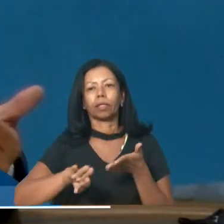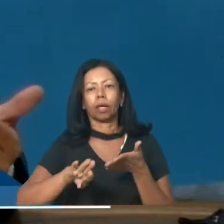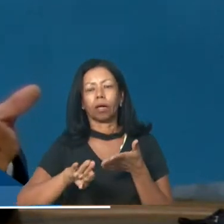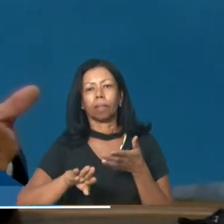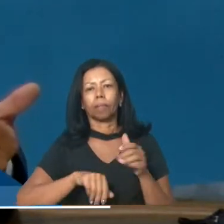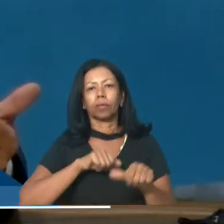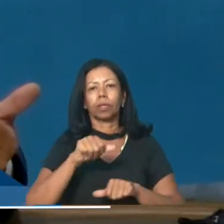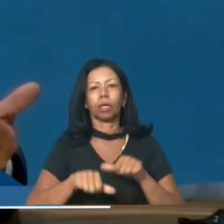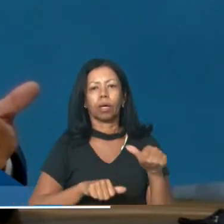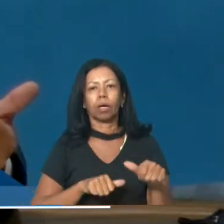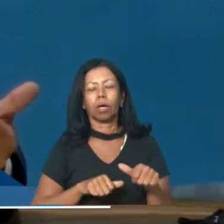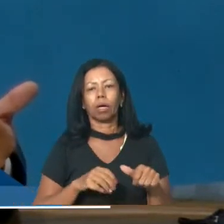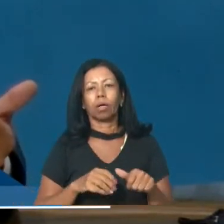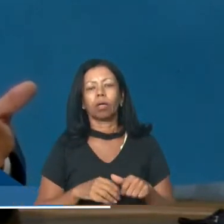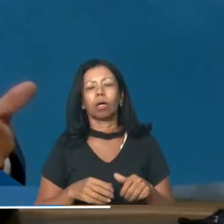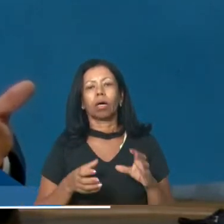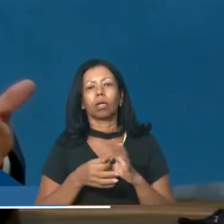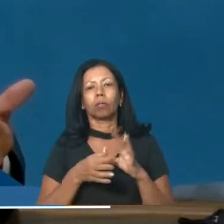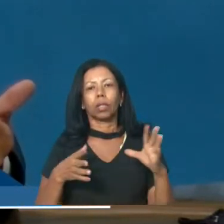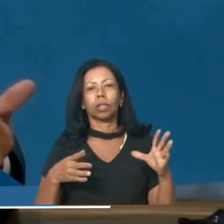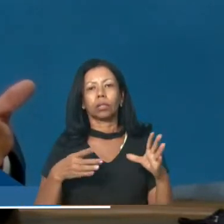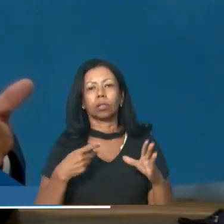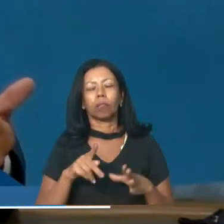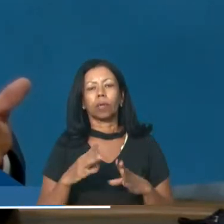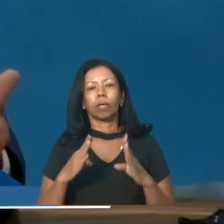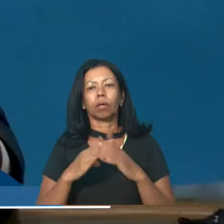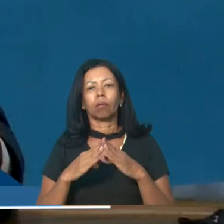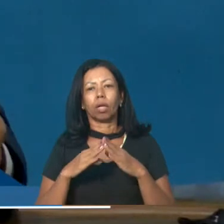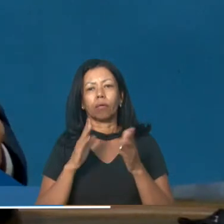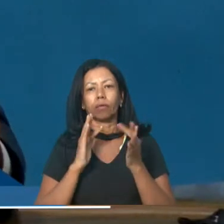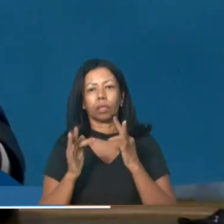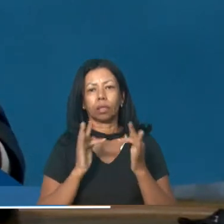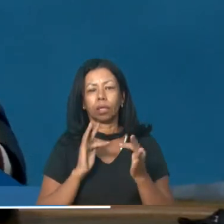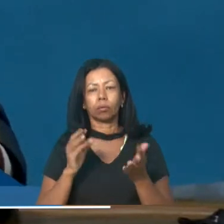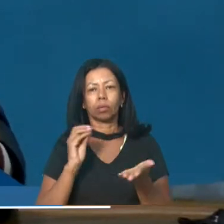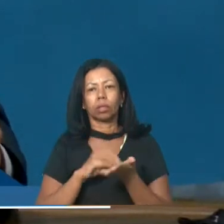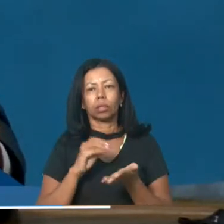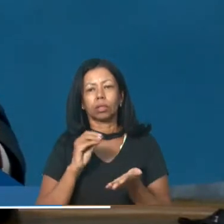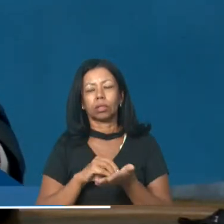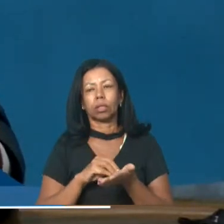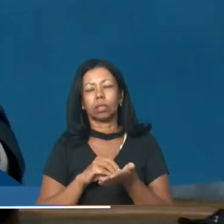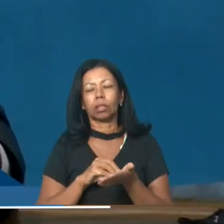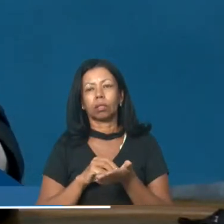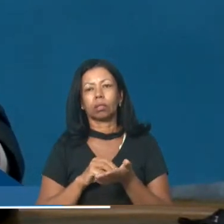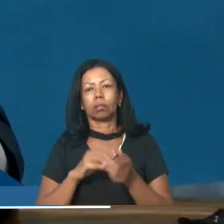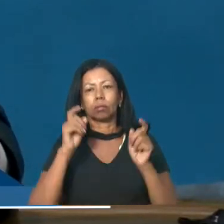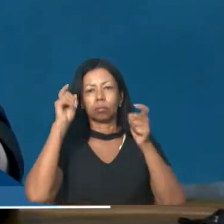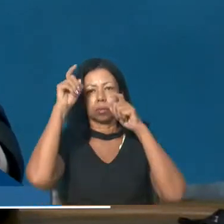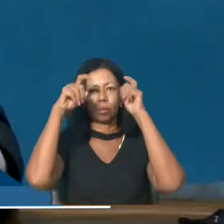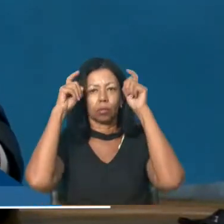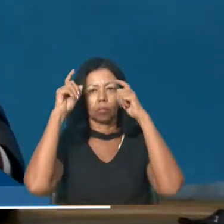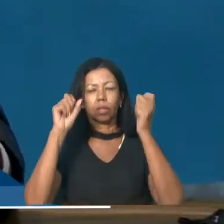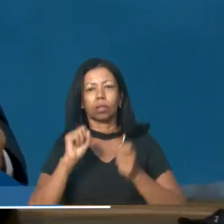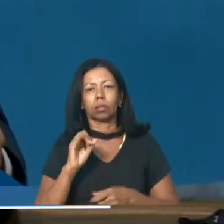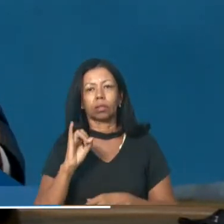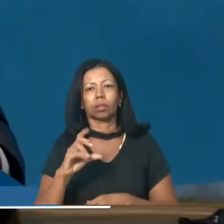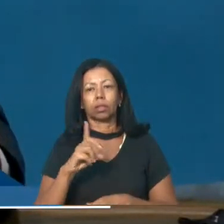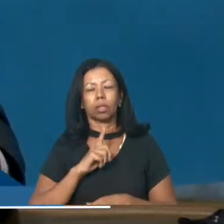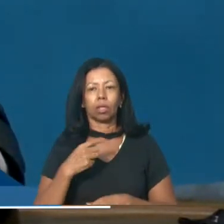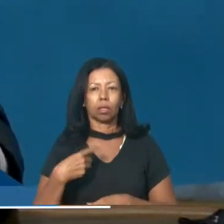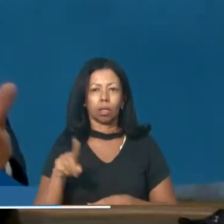revogar a concessão dada ao Lar Fraterno. Sem sequer se preocupar se existe ou não